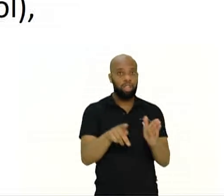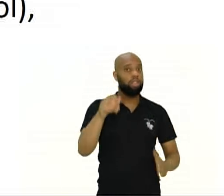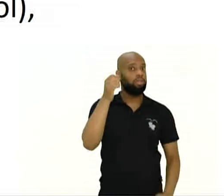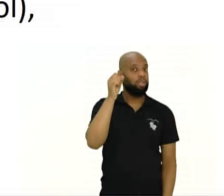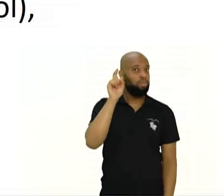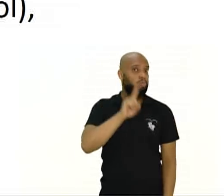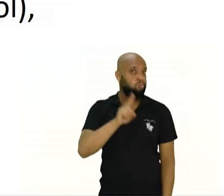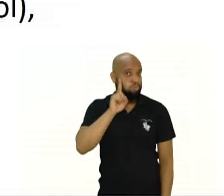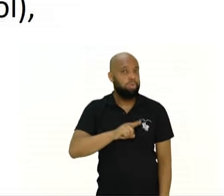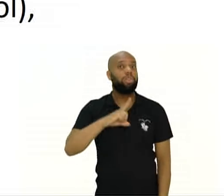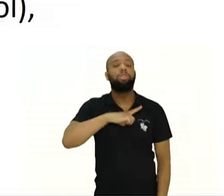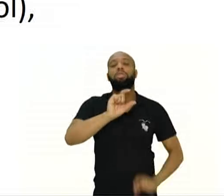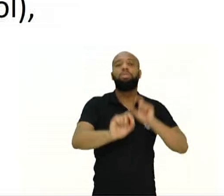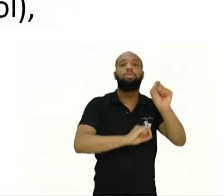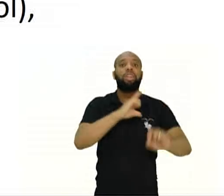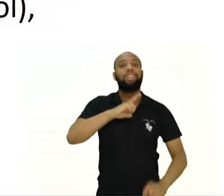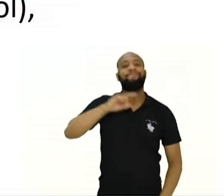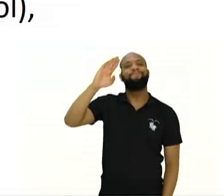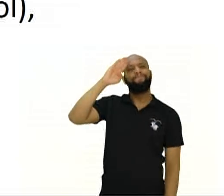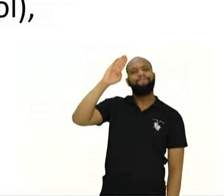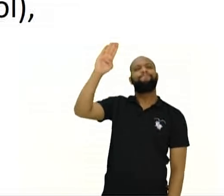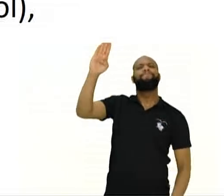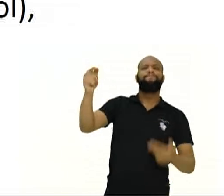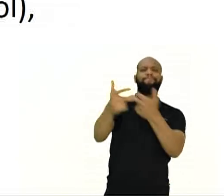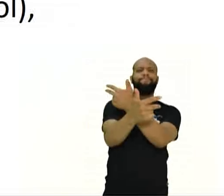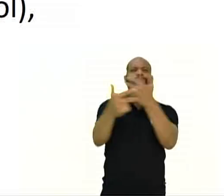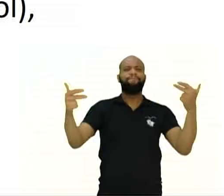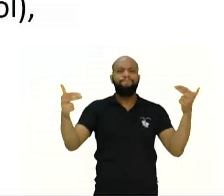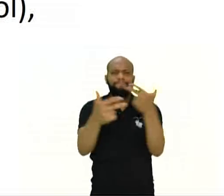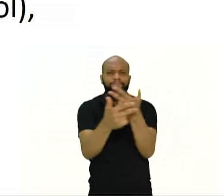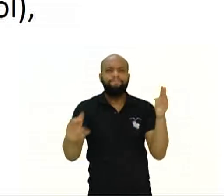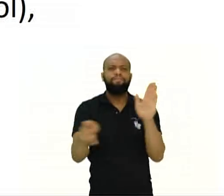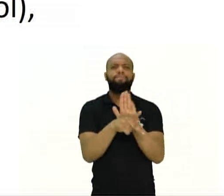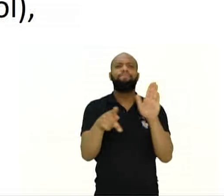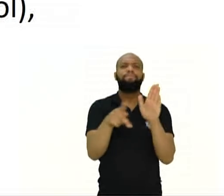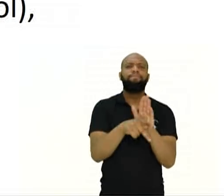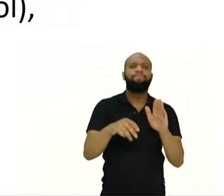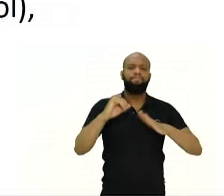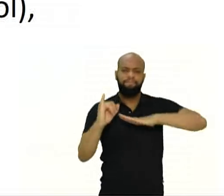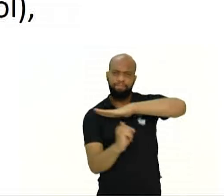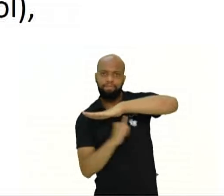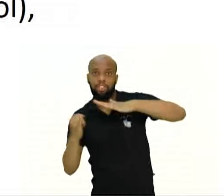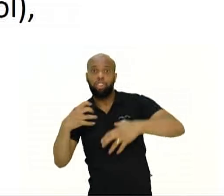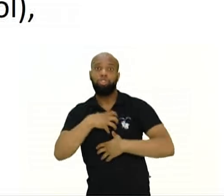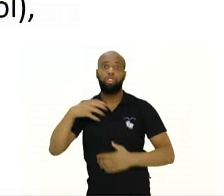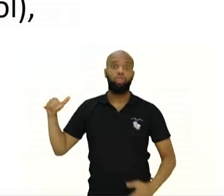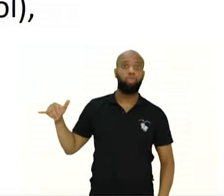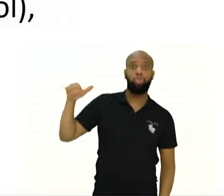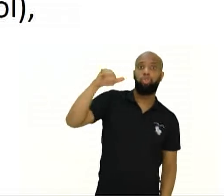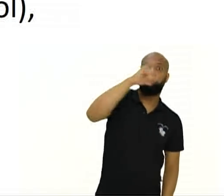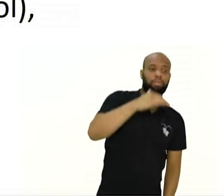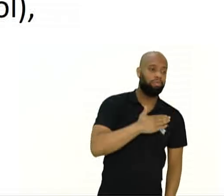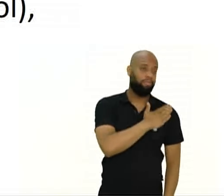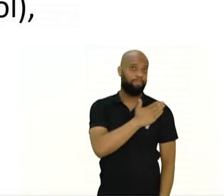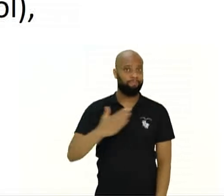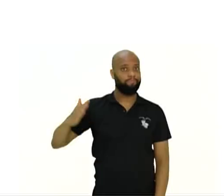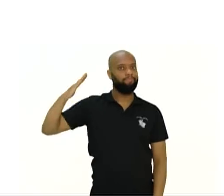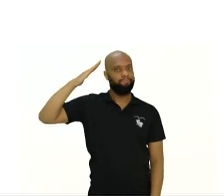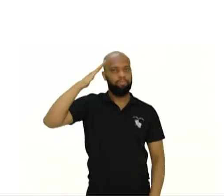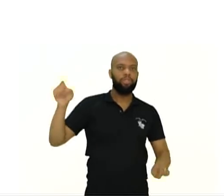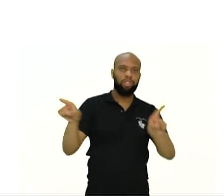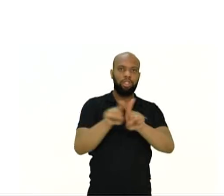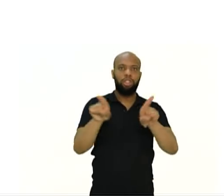Unidos, onde nós vamos ter como principal atividade industrial a indústria aéreo, militar e